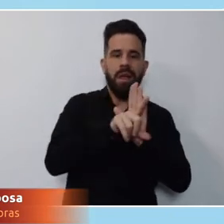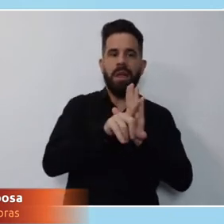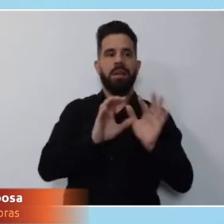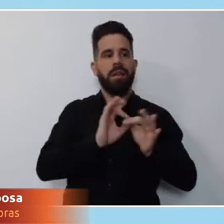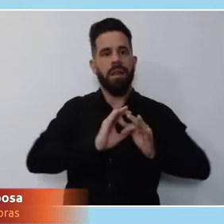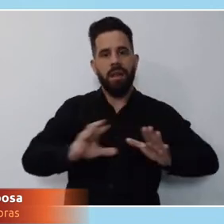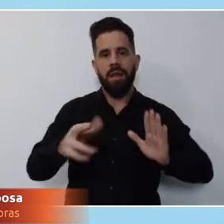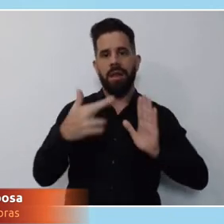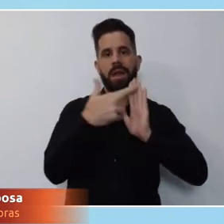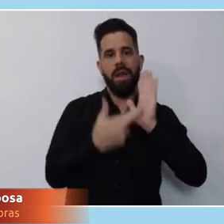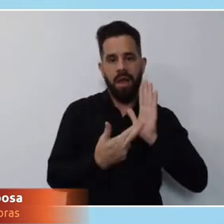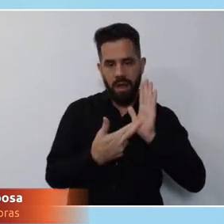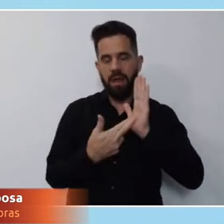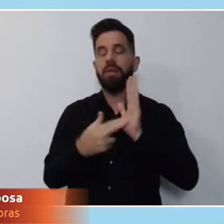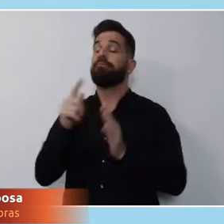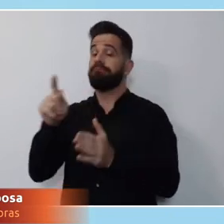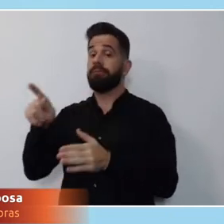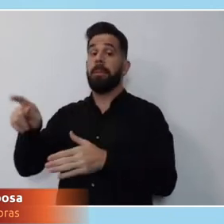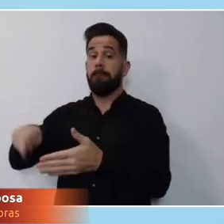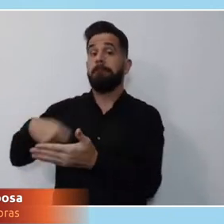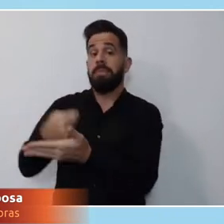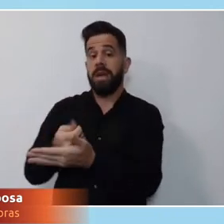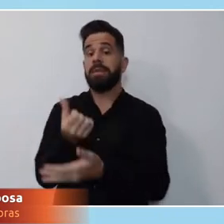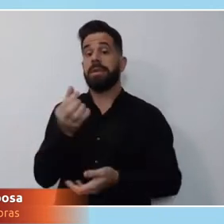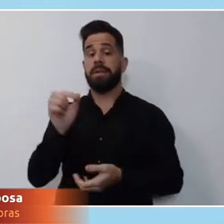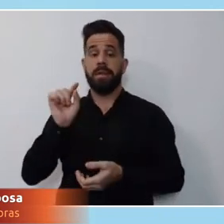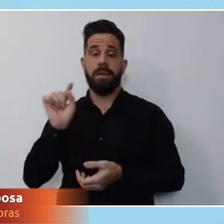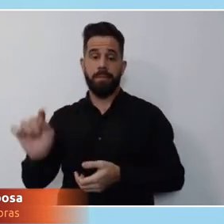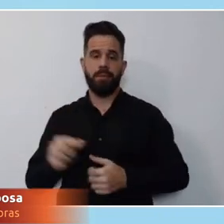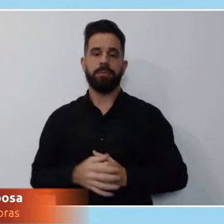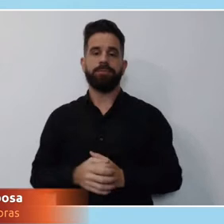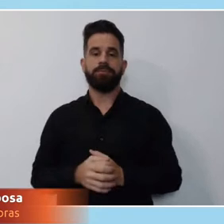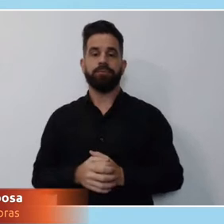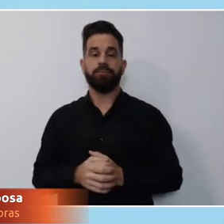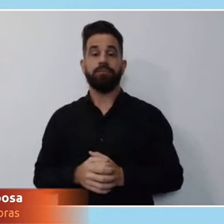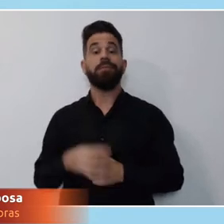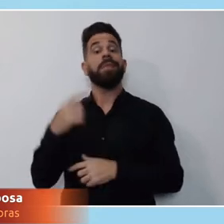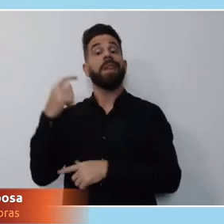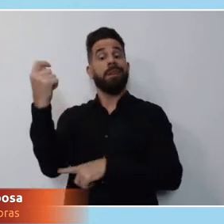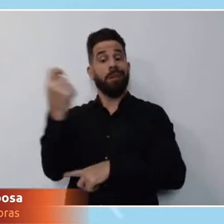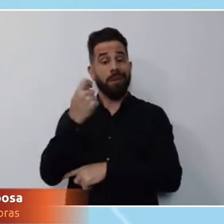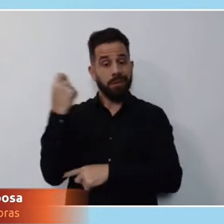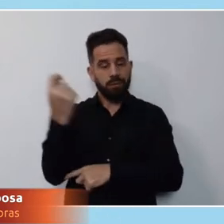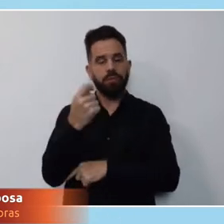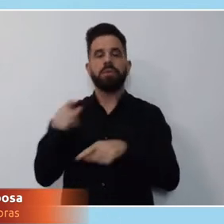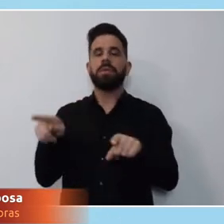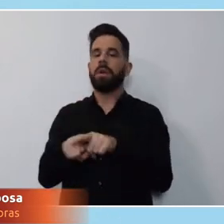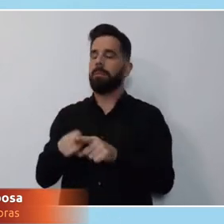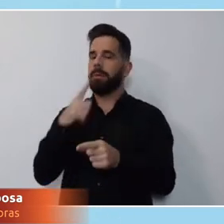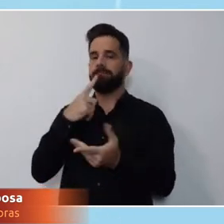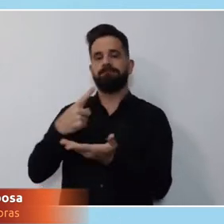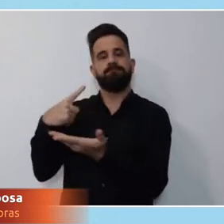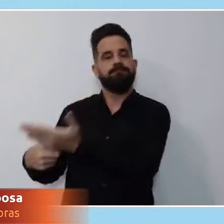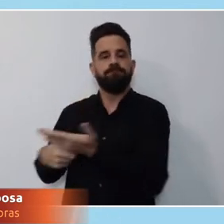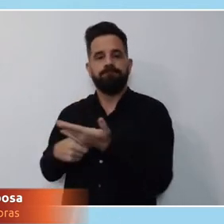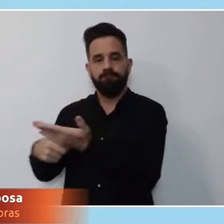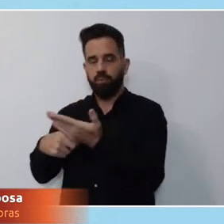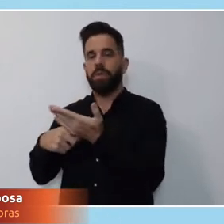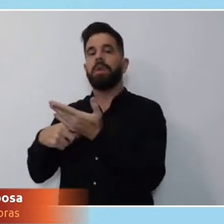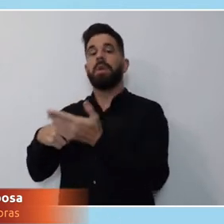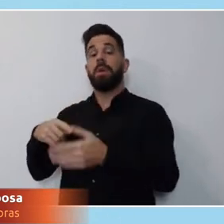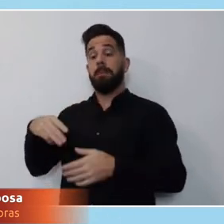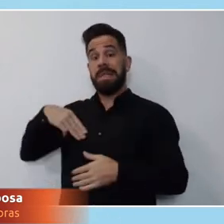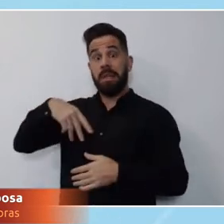o supermercado firmou um termo de ajustamento de conduta com o Ministério Público do Estado, depois de ser